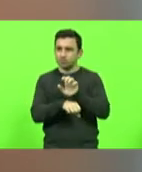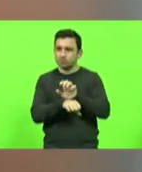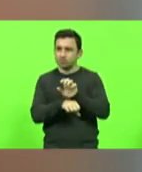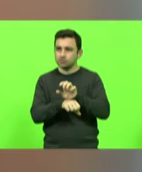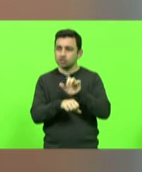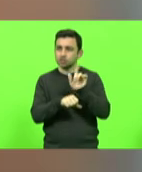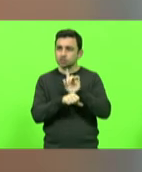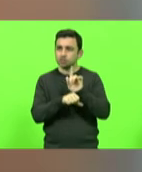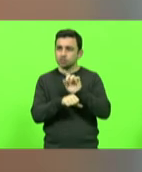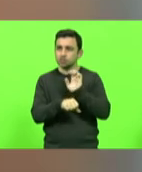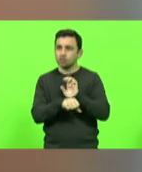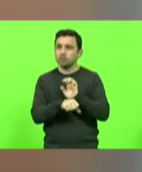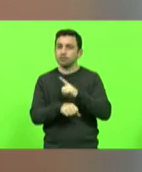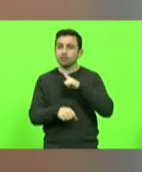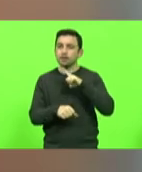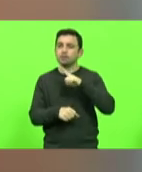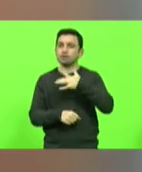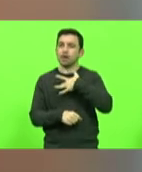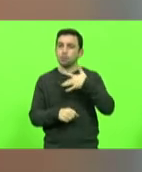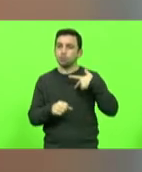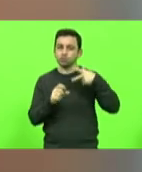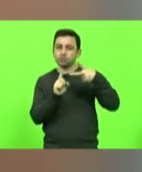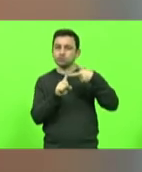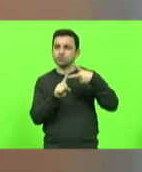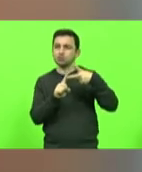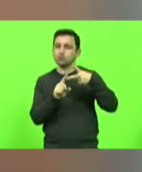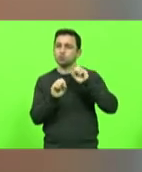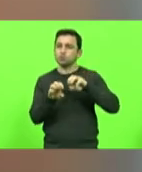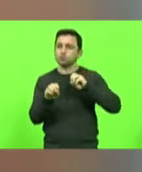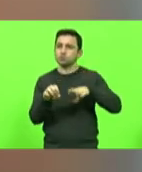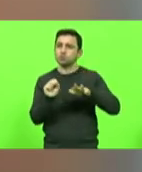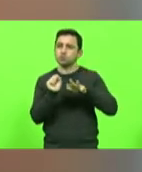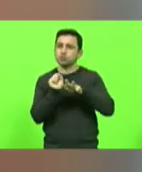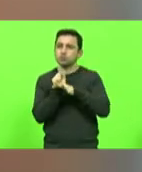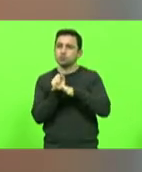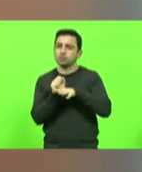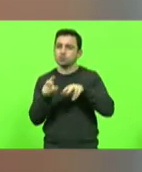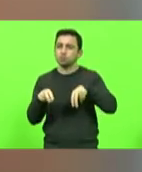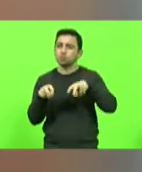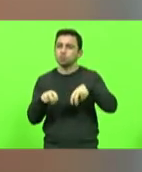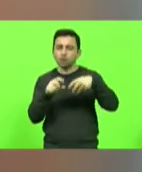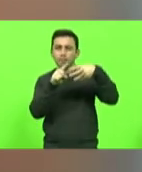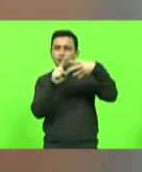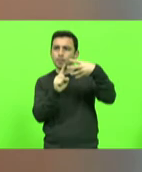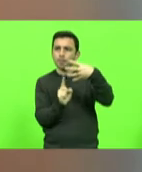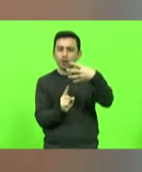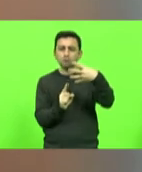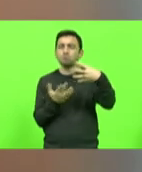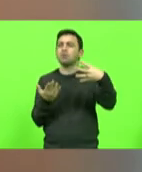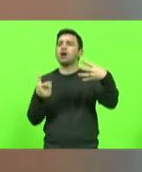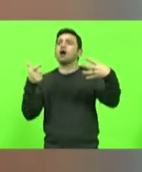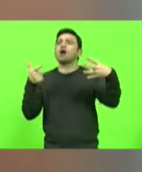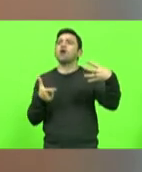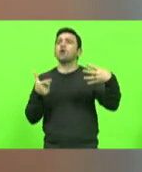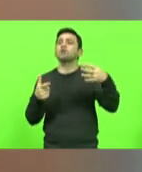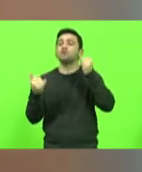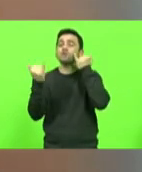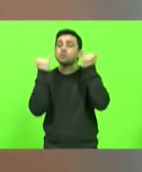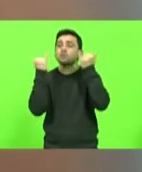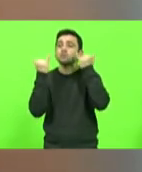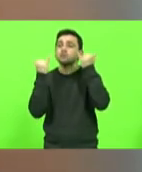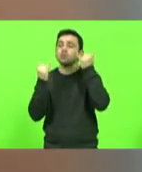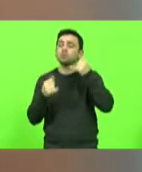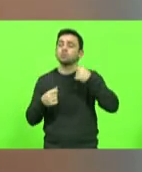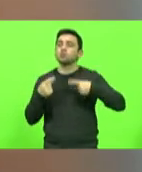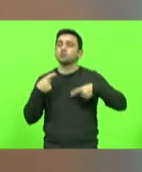aparecem saúde, educação, segurança e agricultura. Então, eu pergunto, onde é que estão as informações da política de